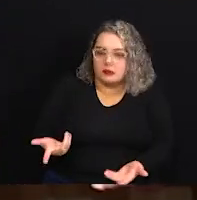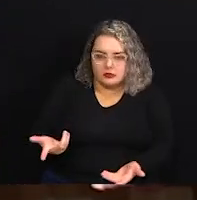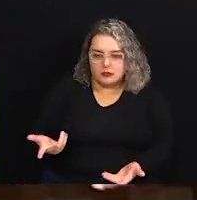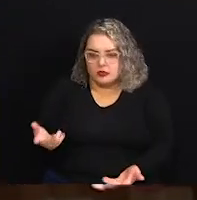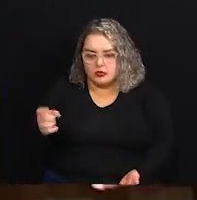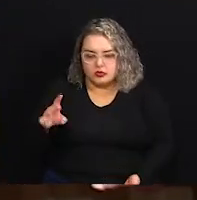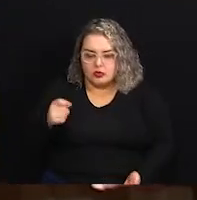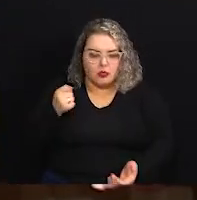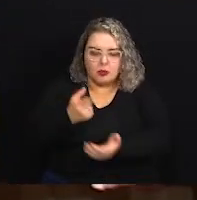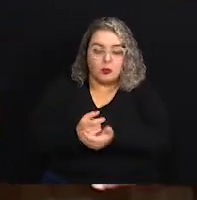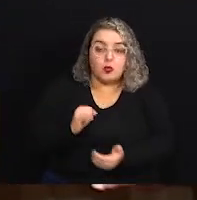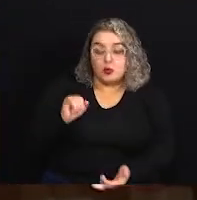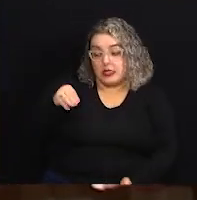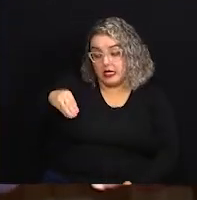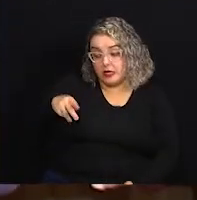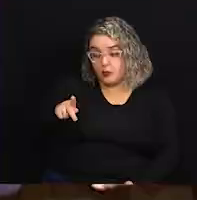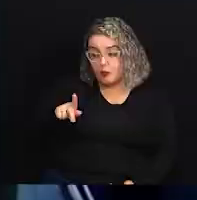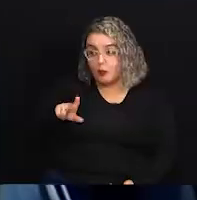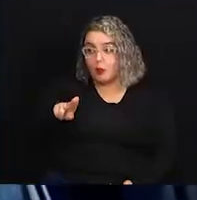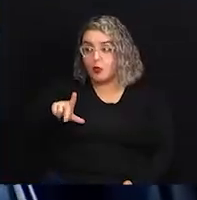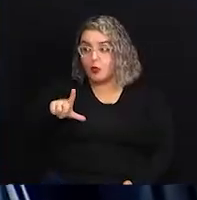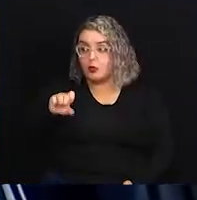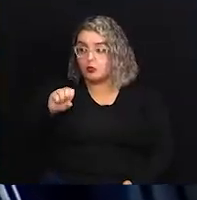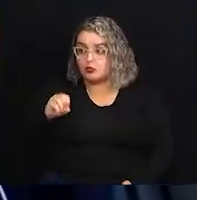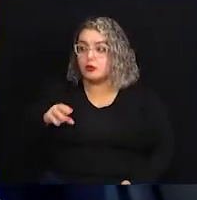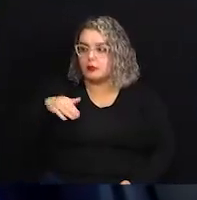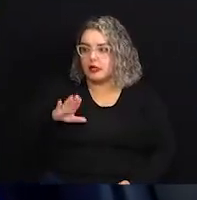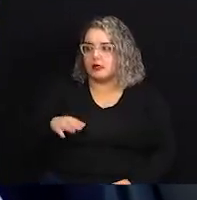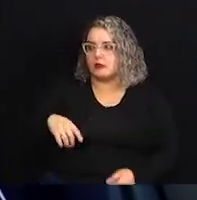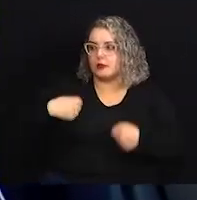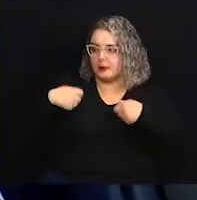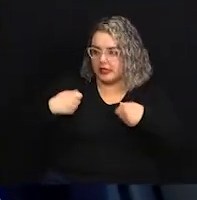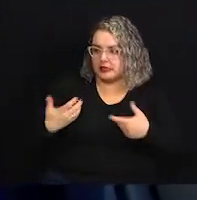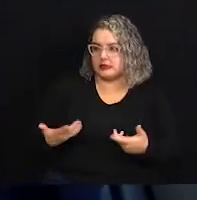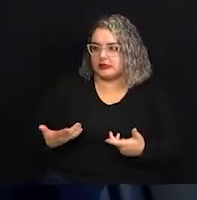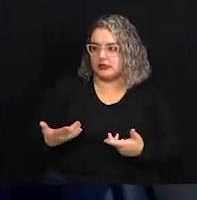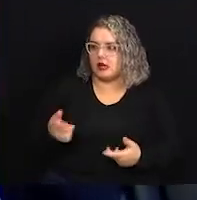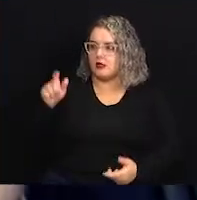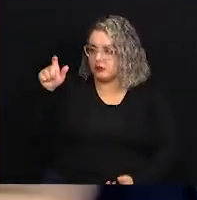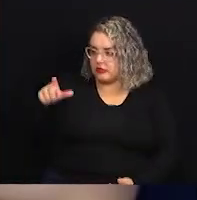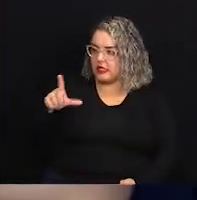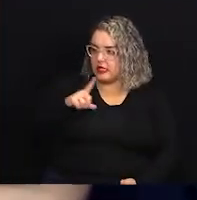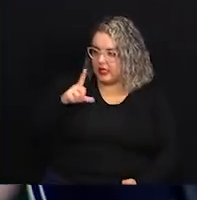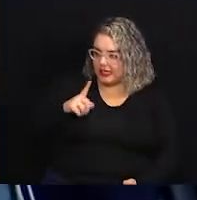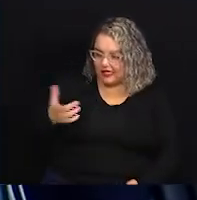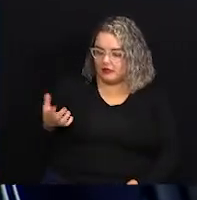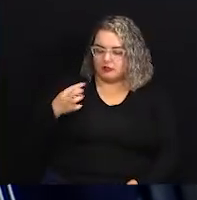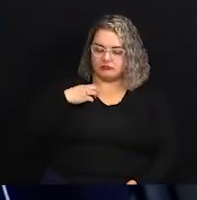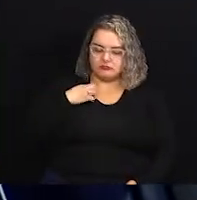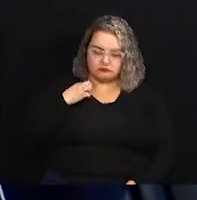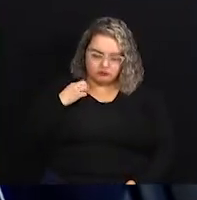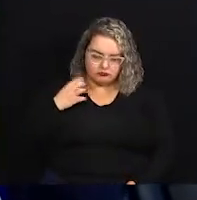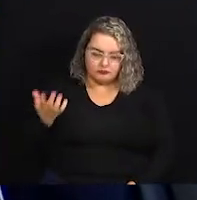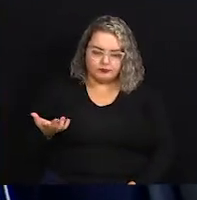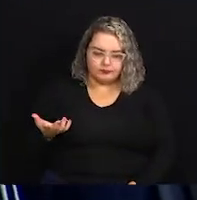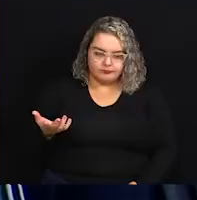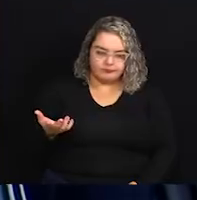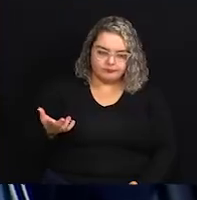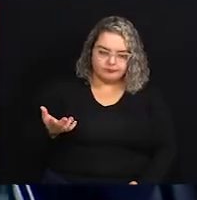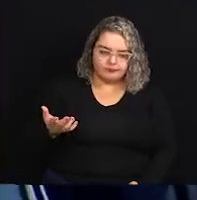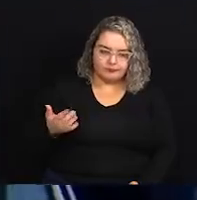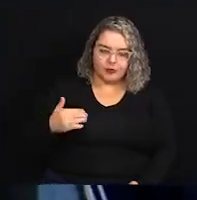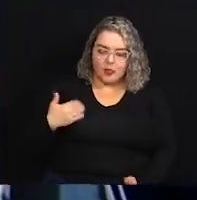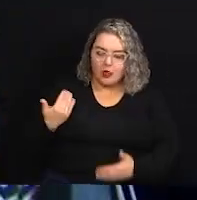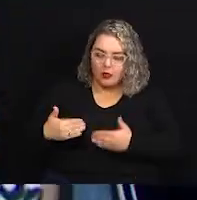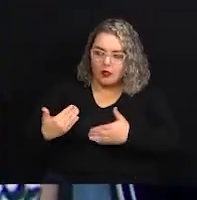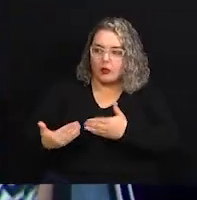Só a compra por impulso, é uma compra mais pela necessidade. E você já teve peças que você falou, olha, desde